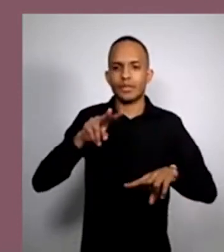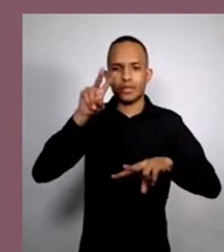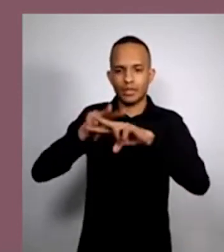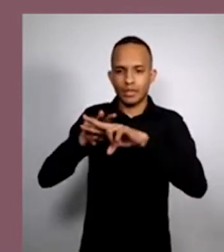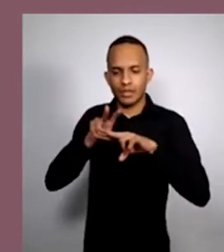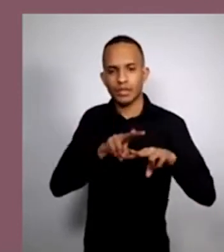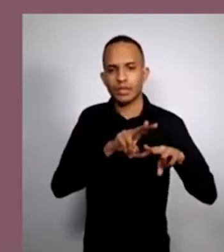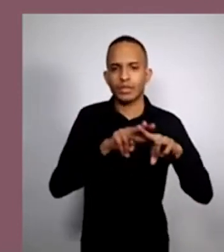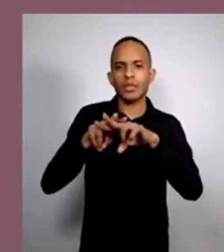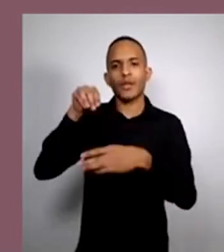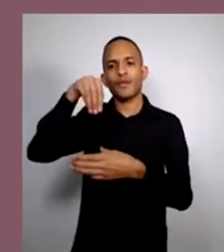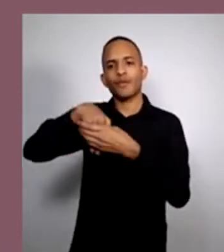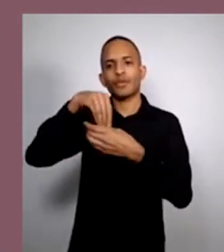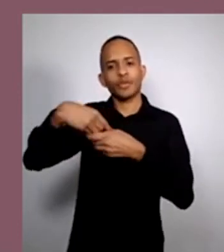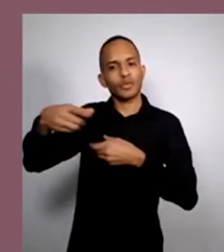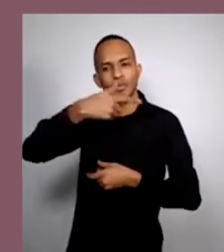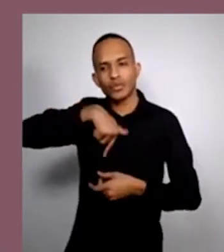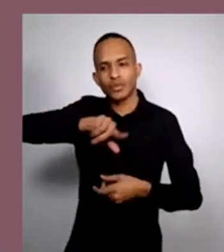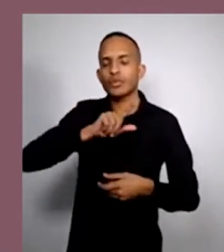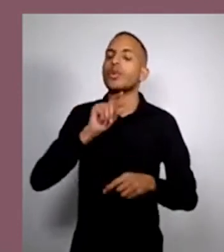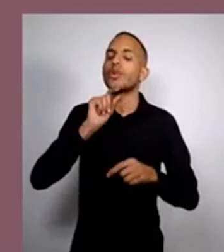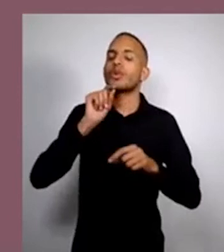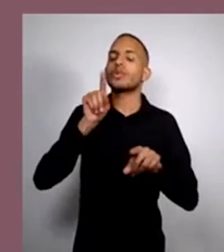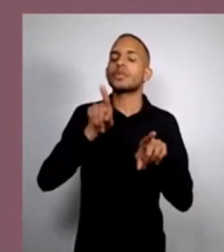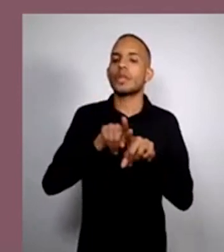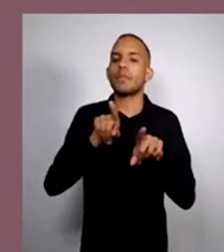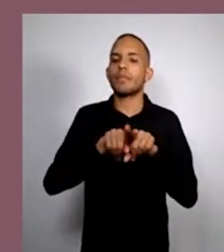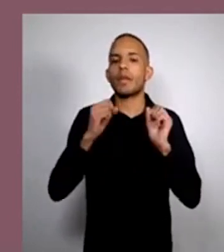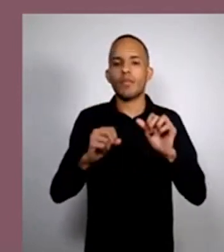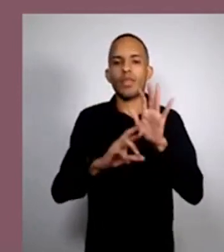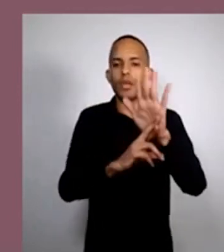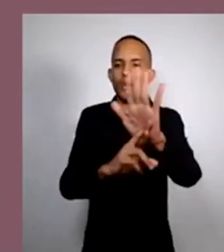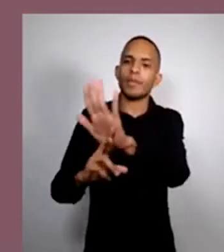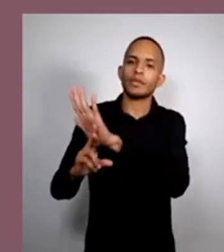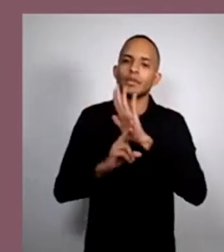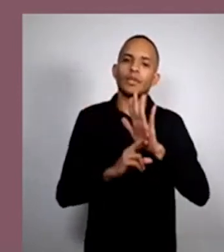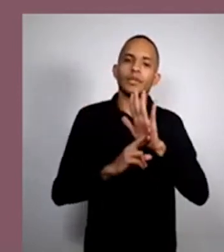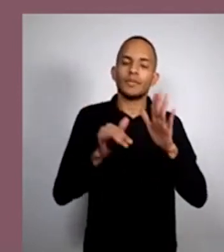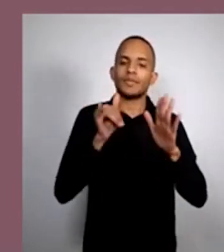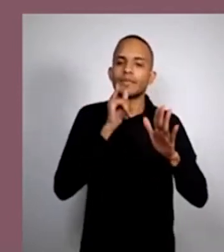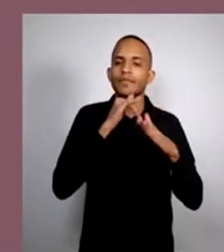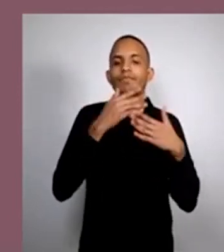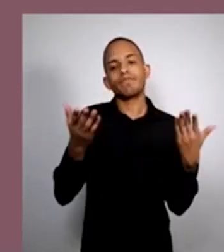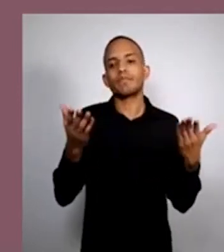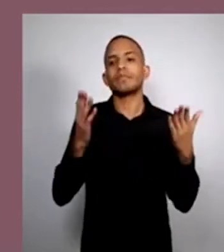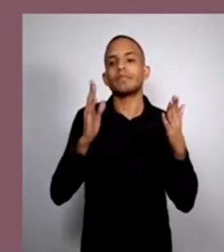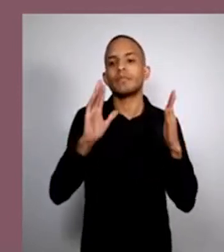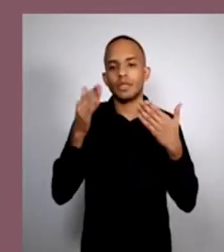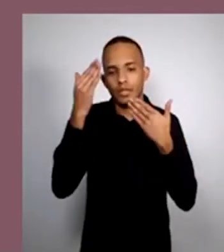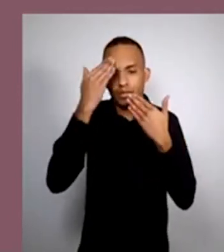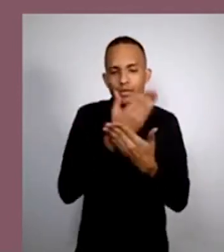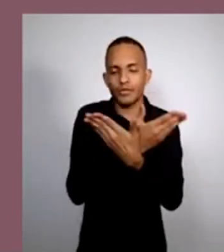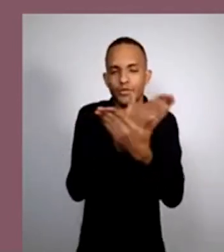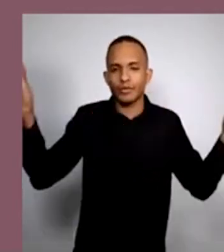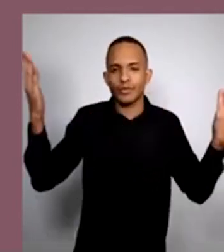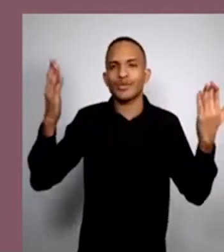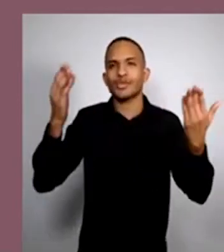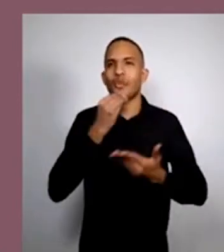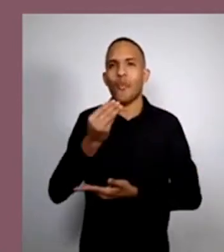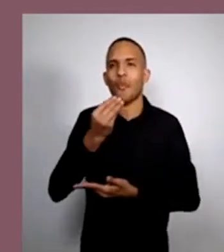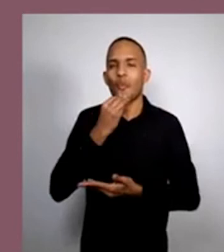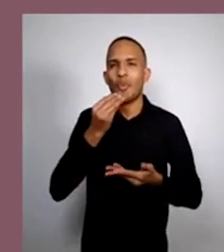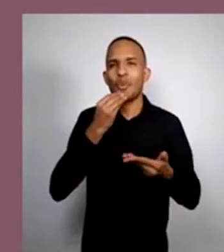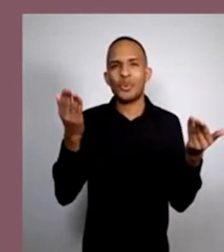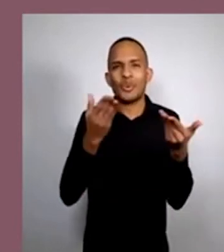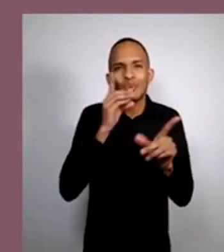né, em votar nos nossos, para a gente poder ser representado pelos nossos. Então, é isso. Eu agradeço muito a oportunidade do